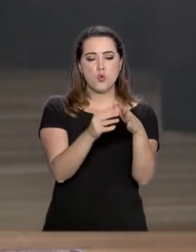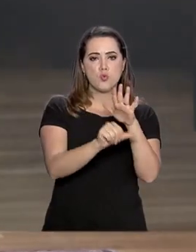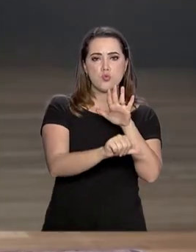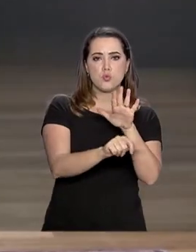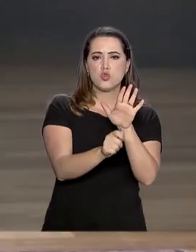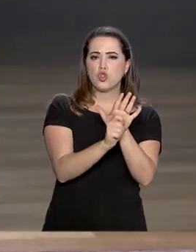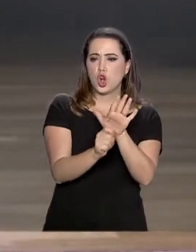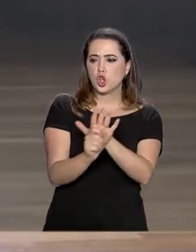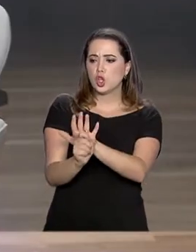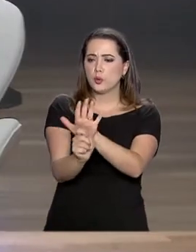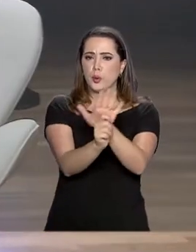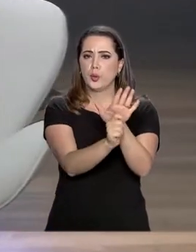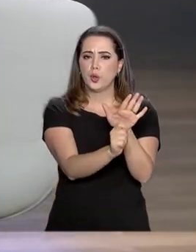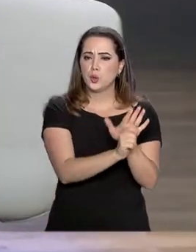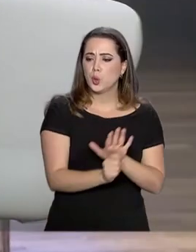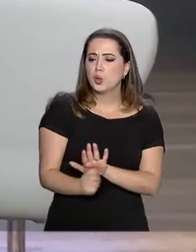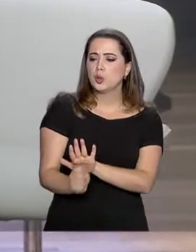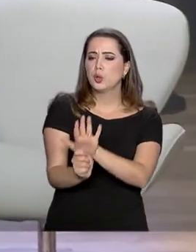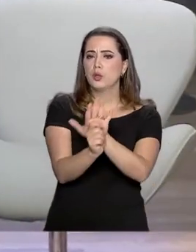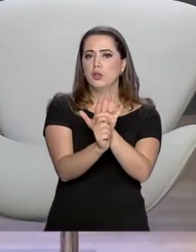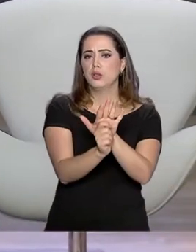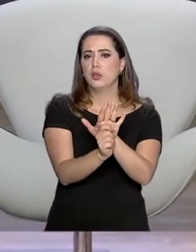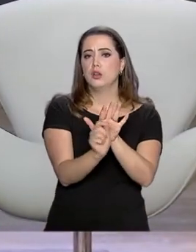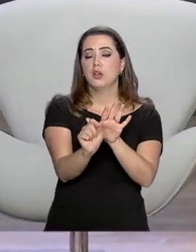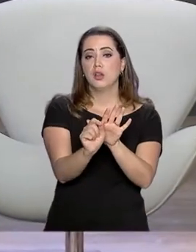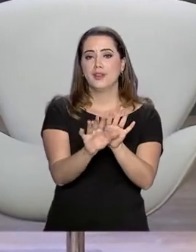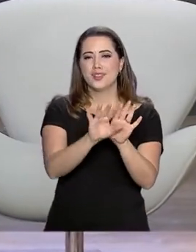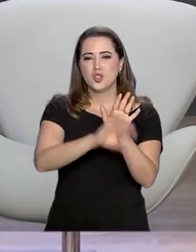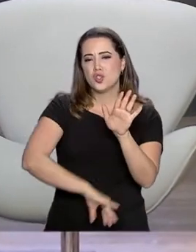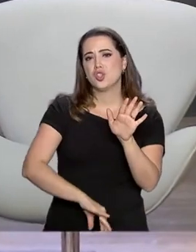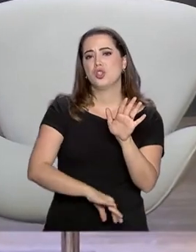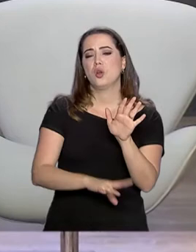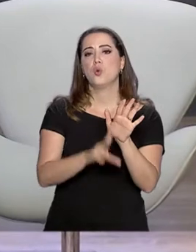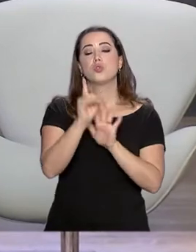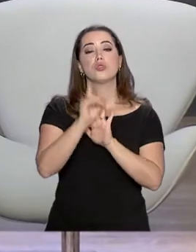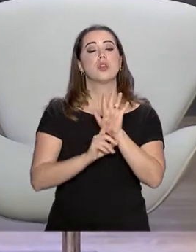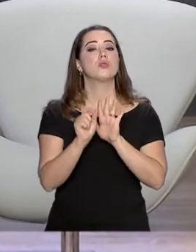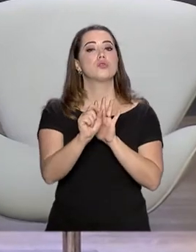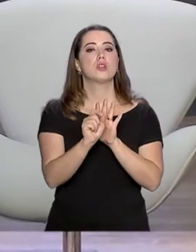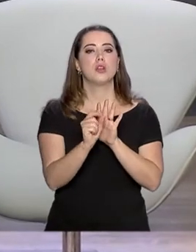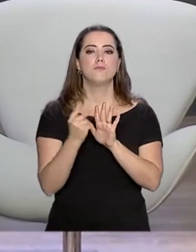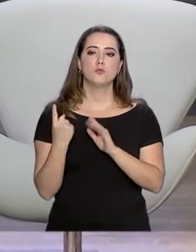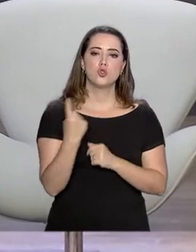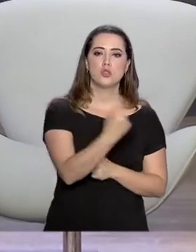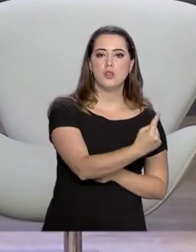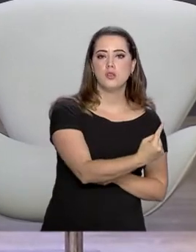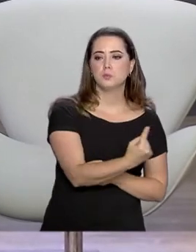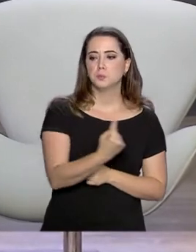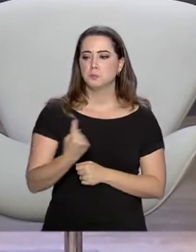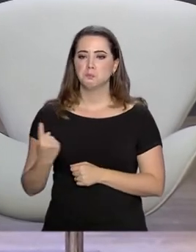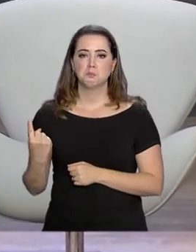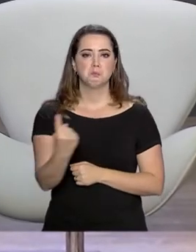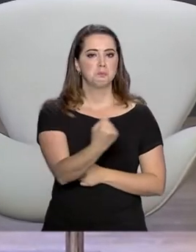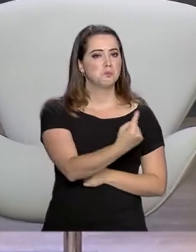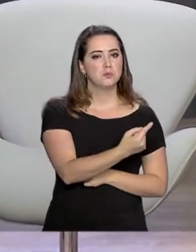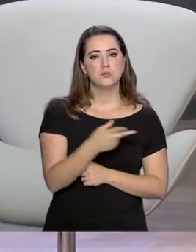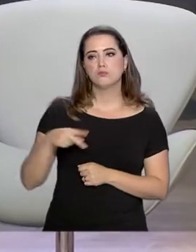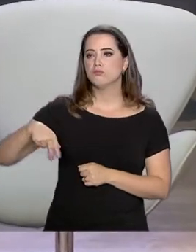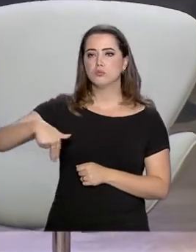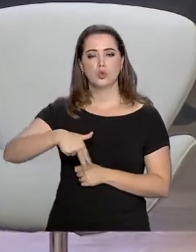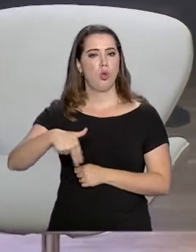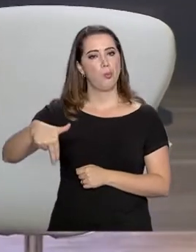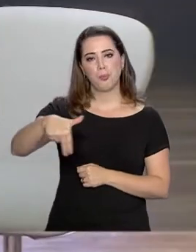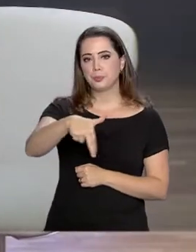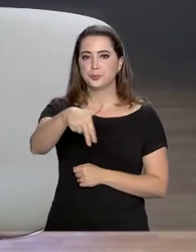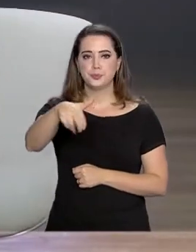tiram aquele direito mais comezinho, que é o direito de ir e vir. O direito de circularmos com tranquilidade pelas